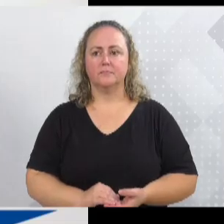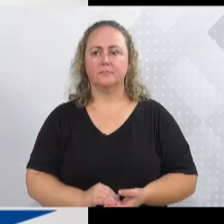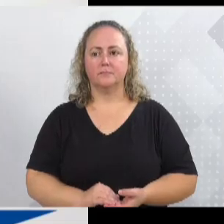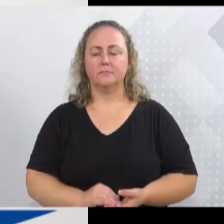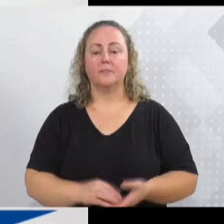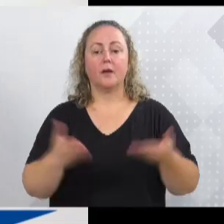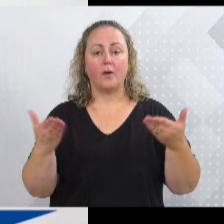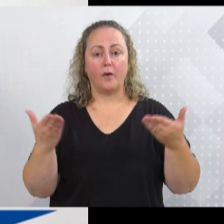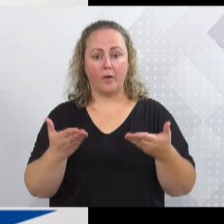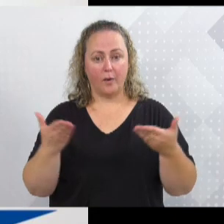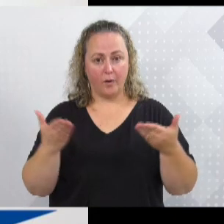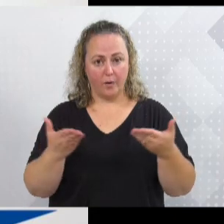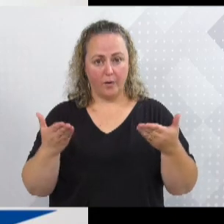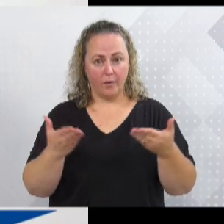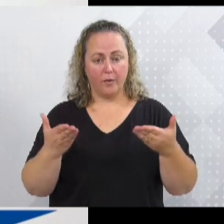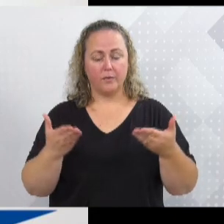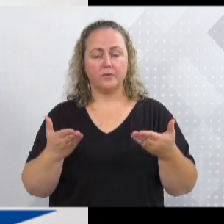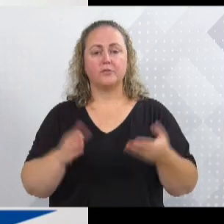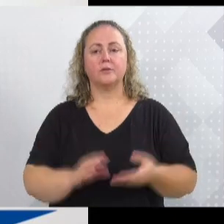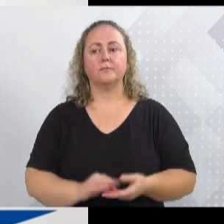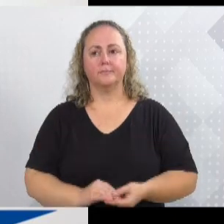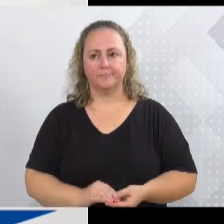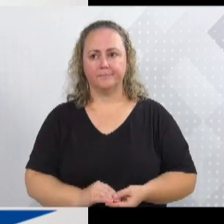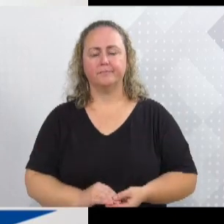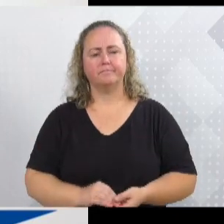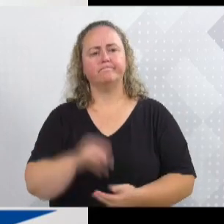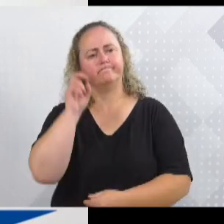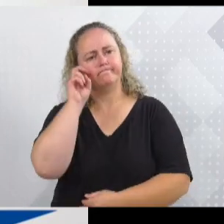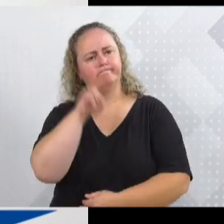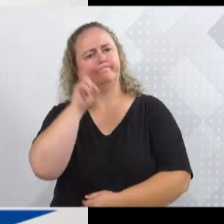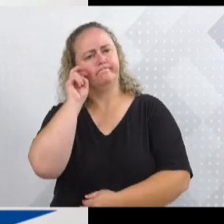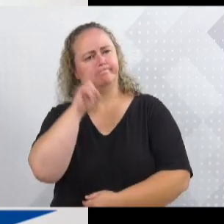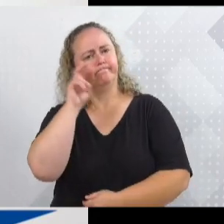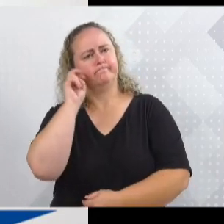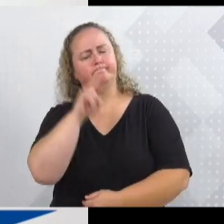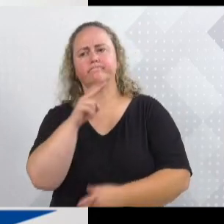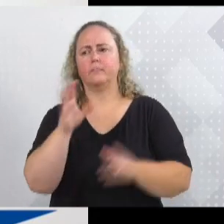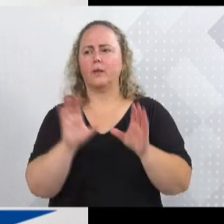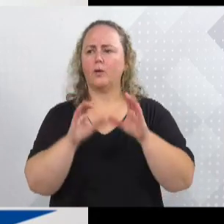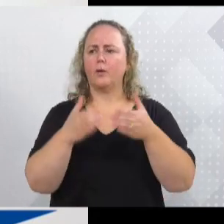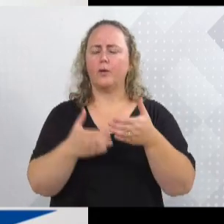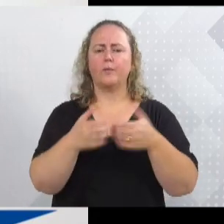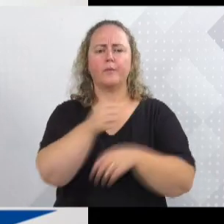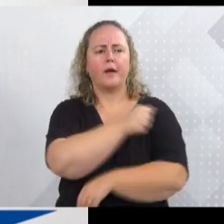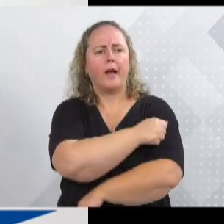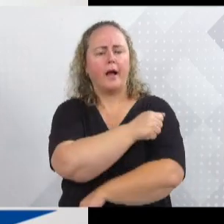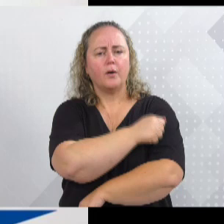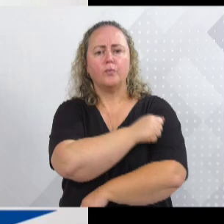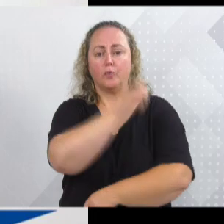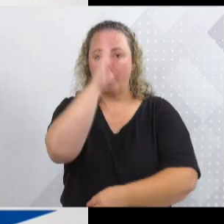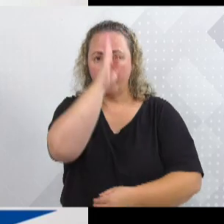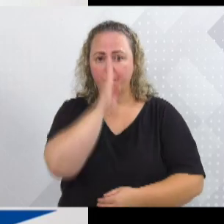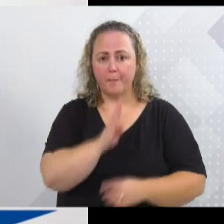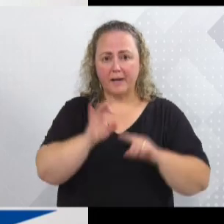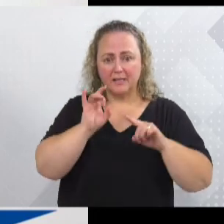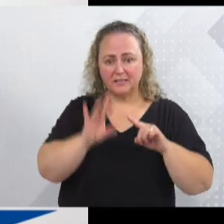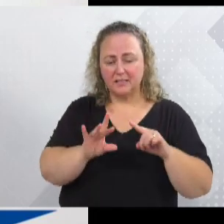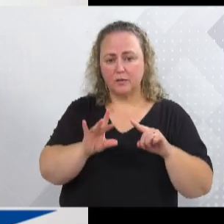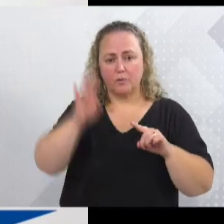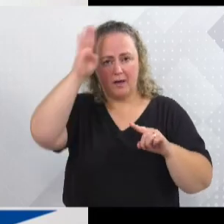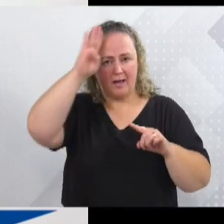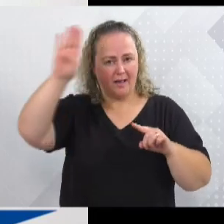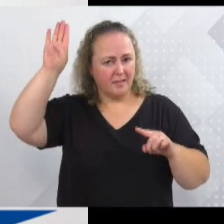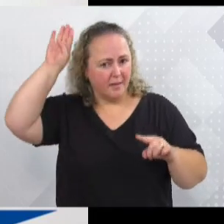Hoje, então, a gente tem visto, né, na comunidade acadêmica, não só aqui no Brasil, mas também